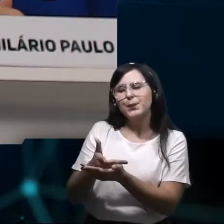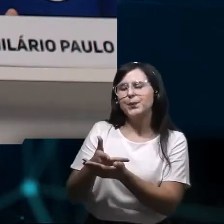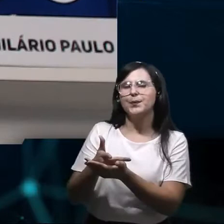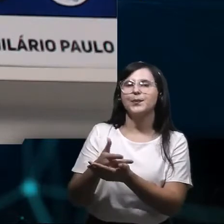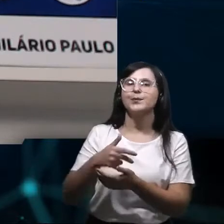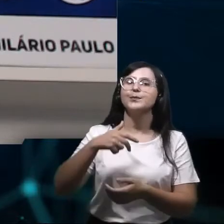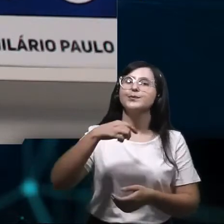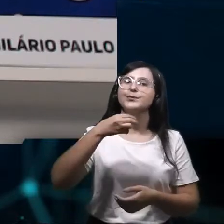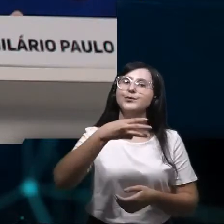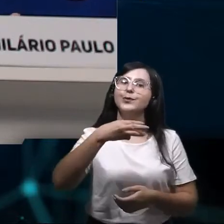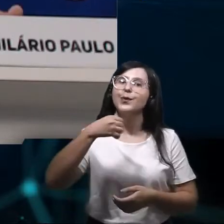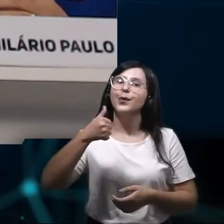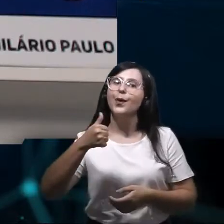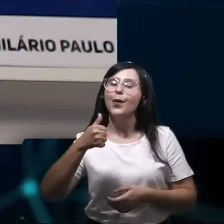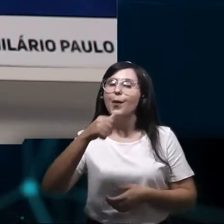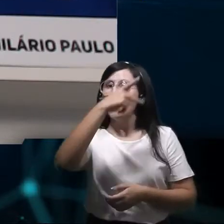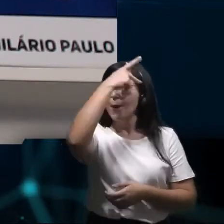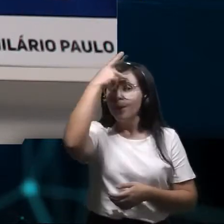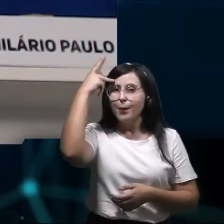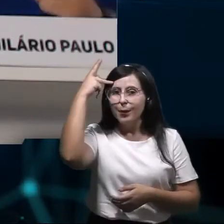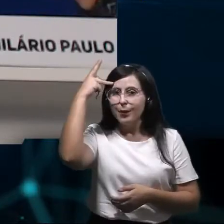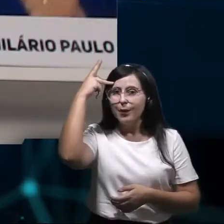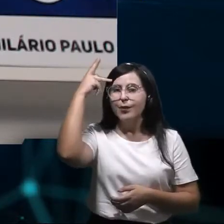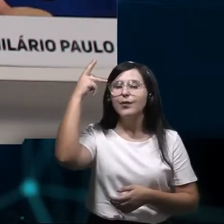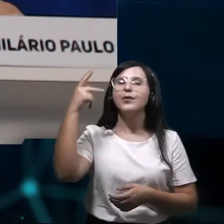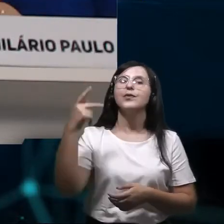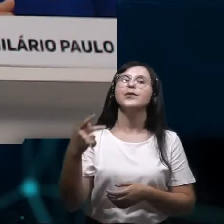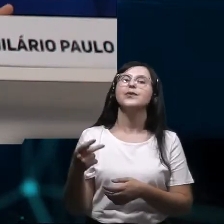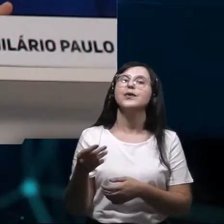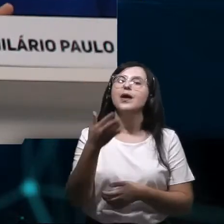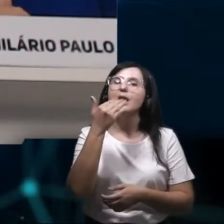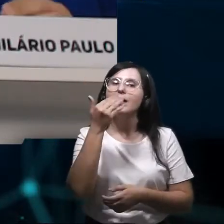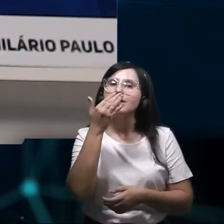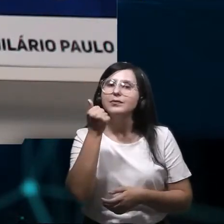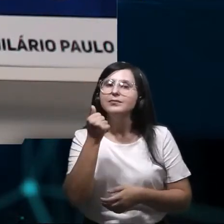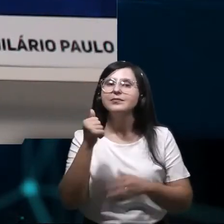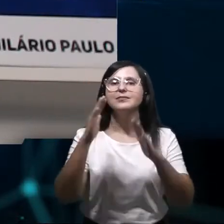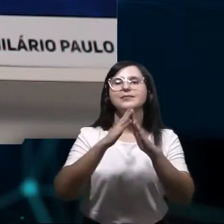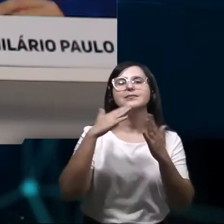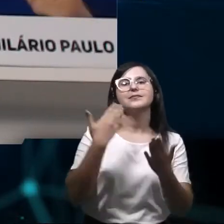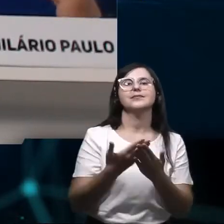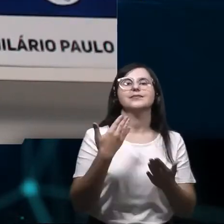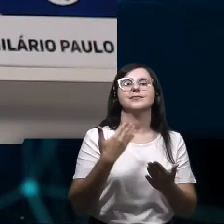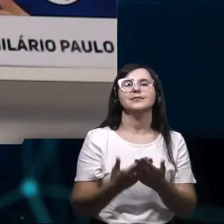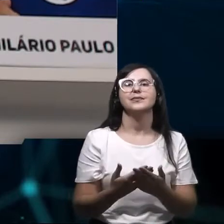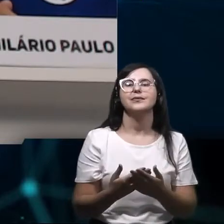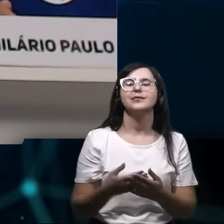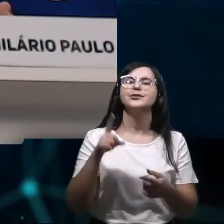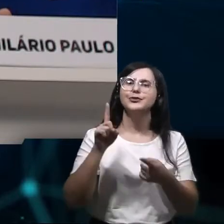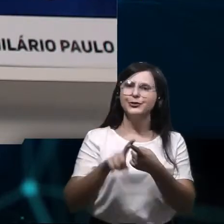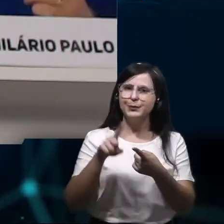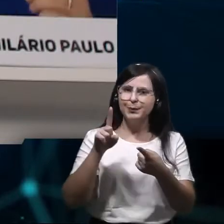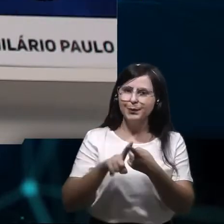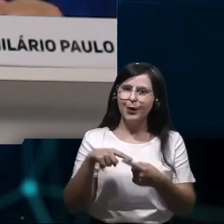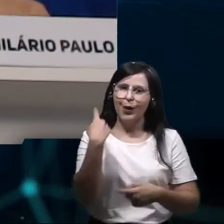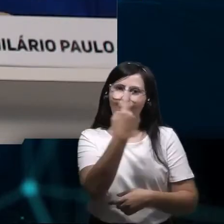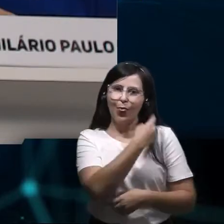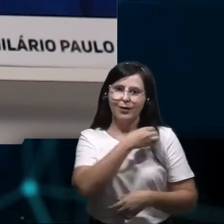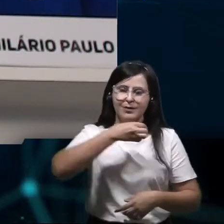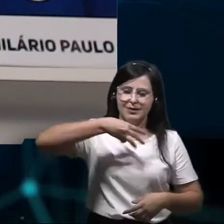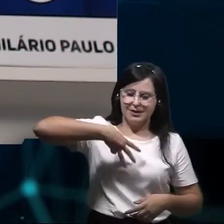para merenda escolar. Nós, só esse ano, aramos aproximadamente